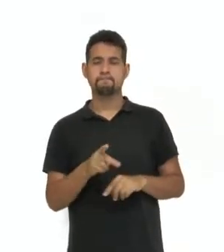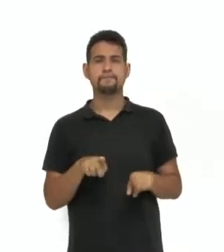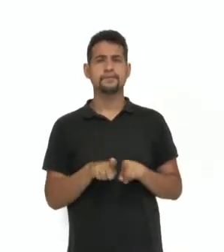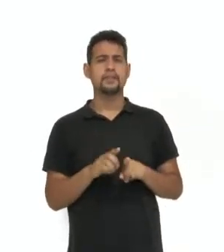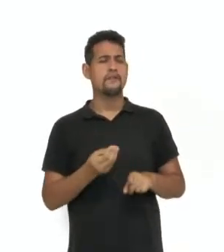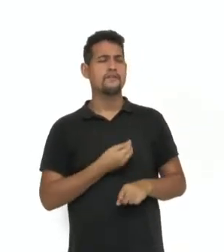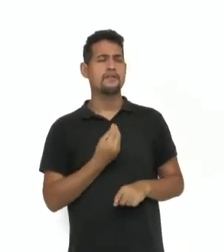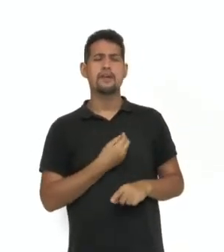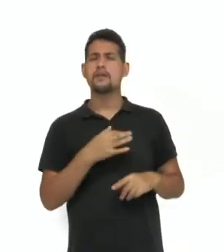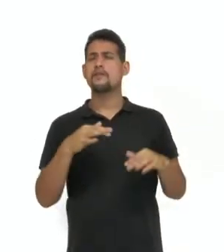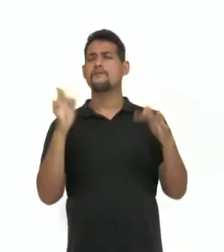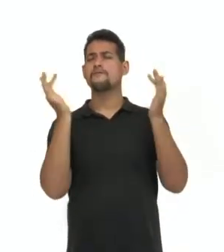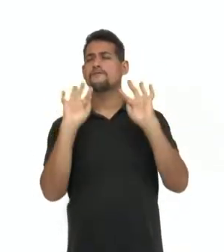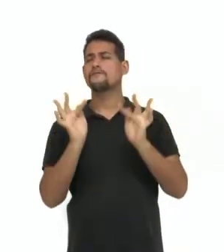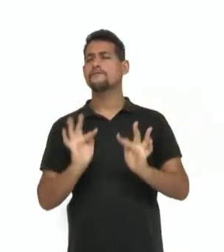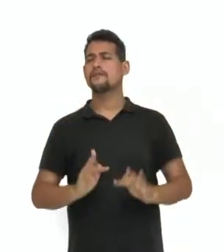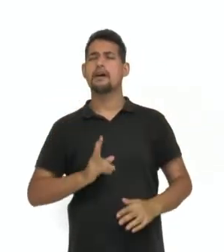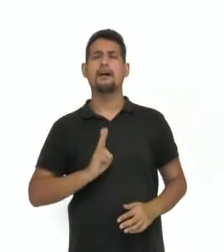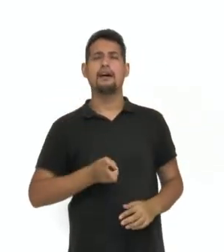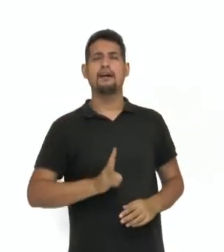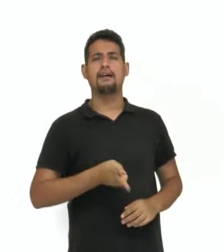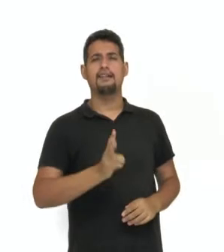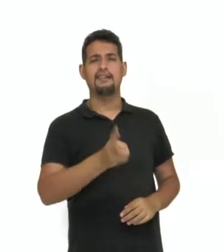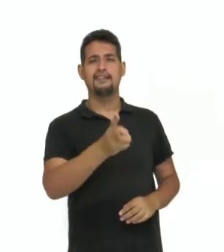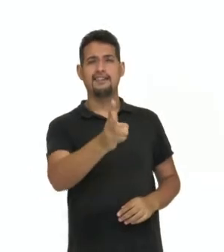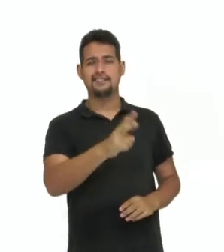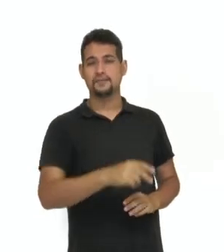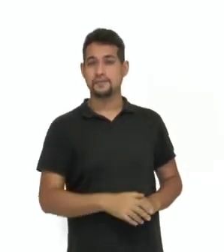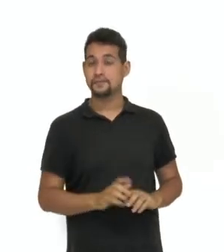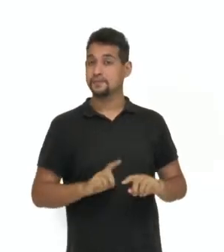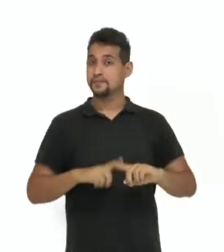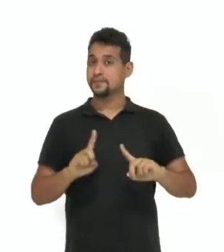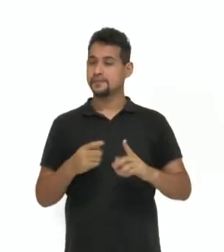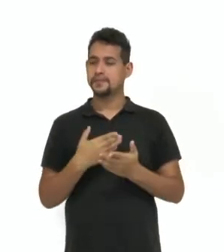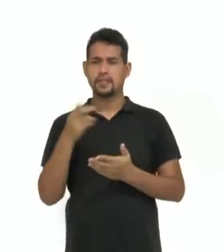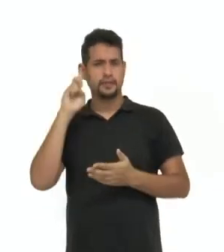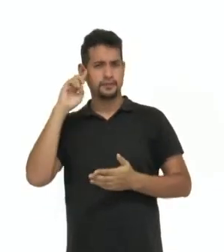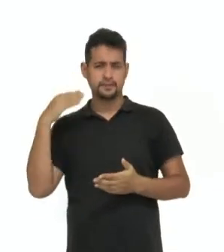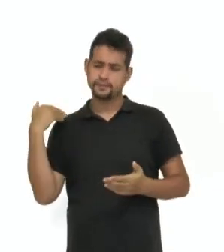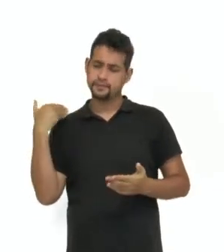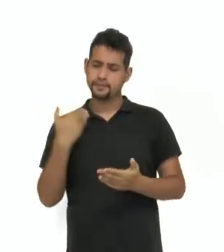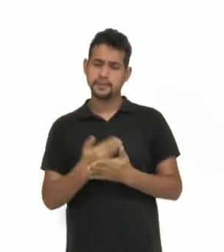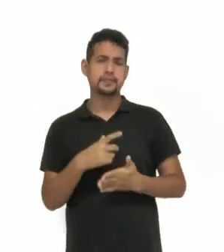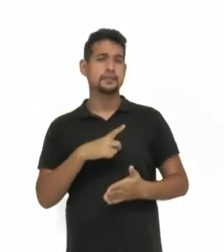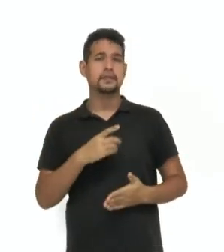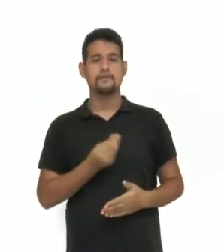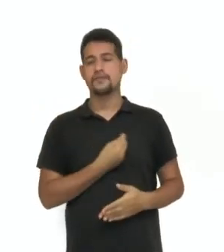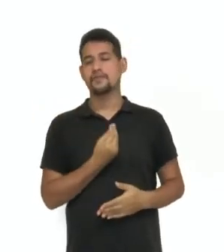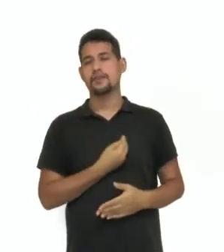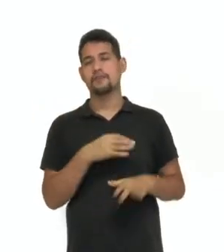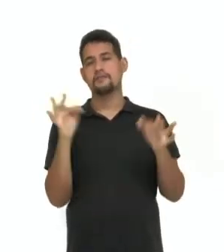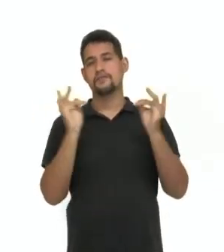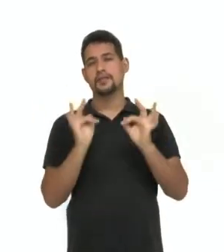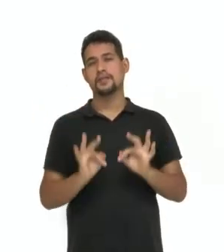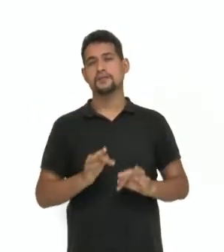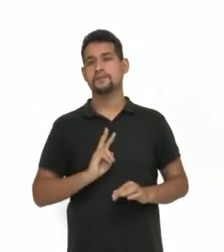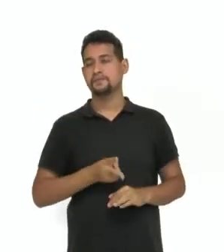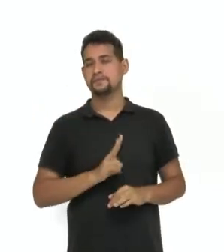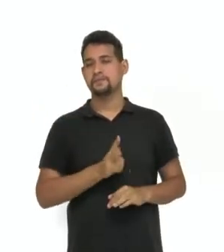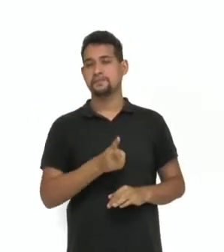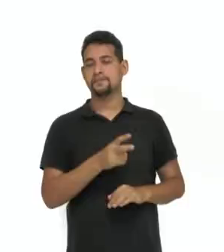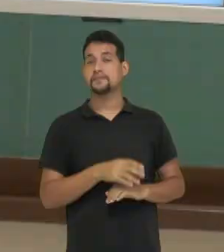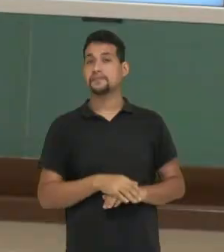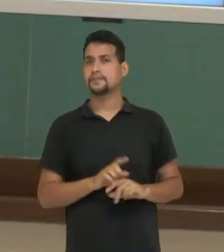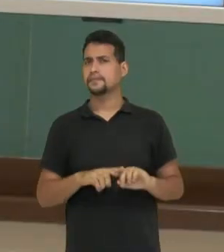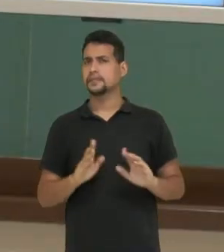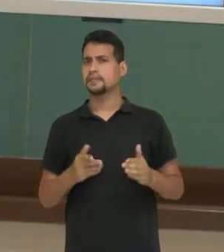vivieron felices para siempre. Y desde este día, vivieron felices para siempre.